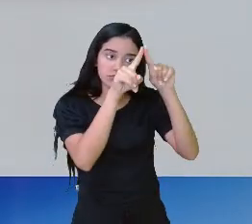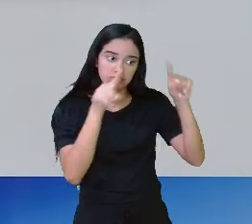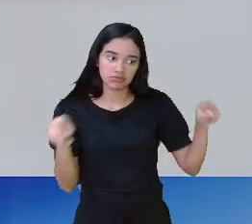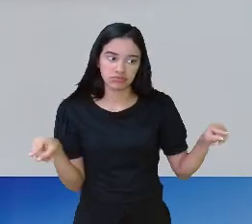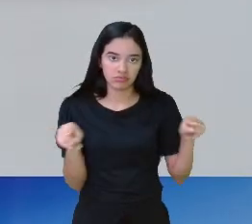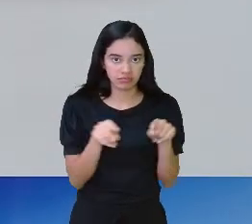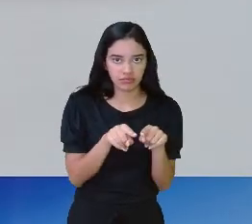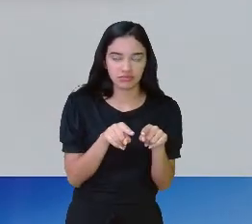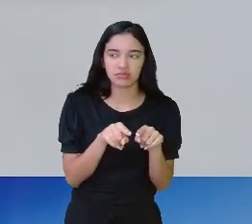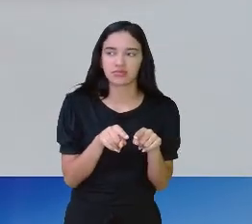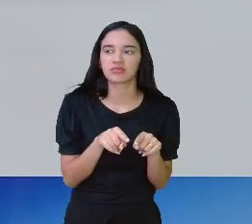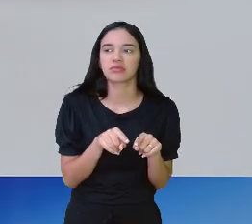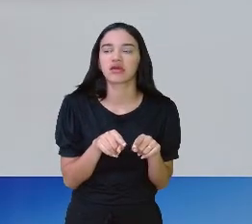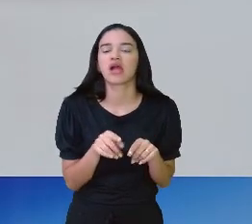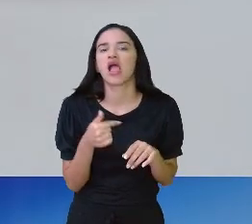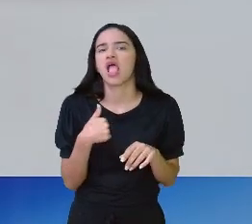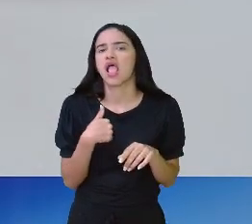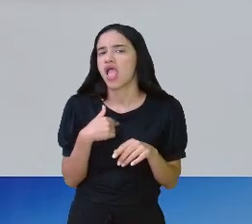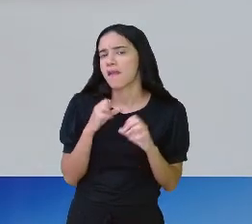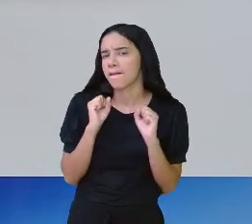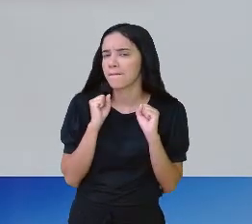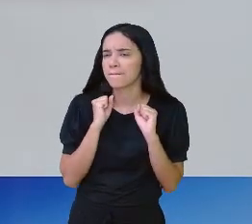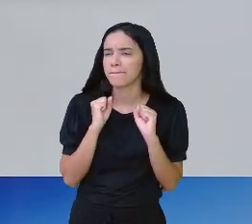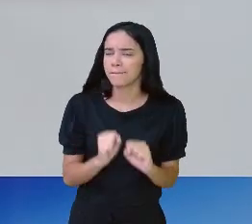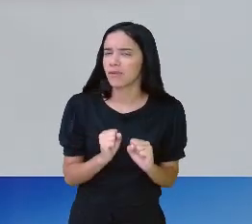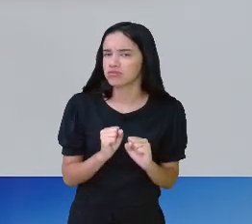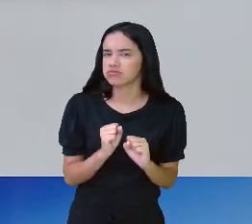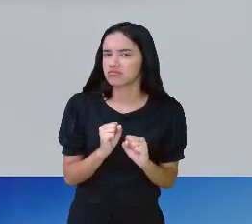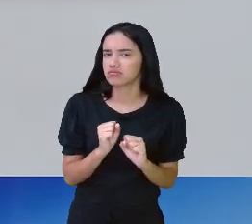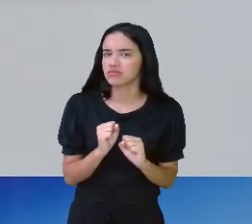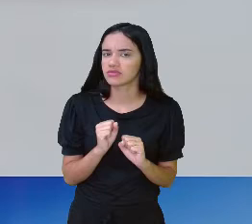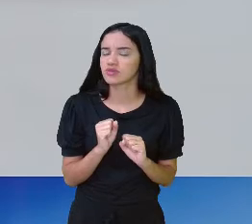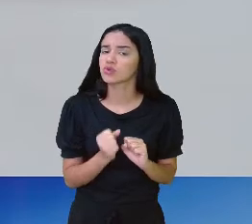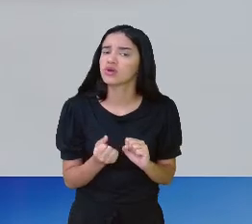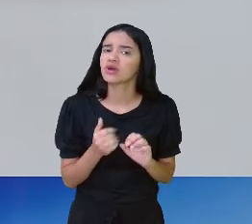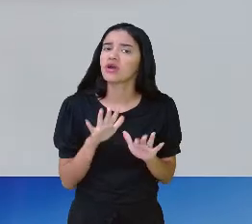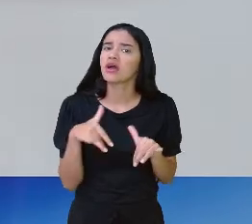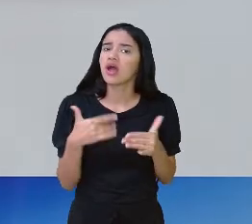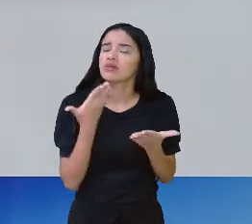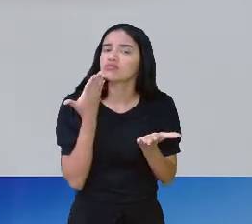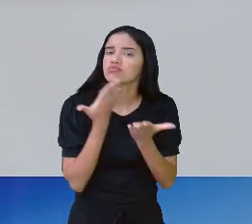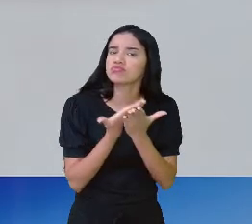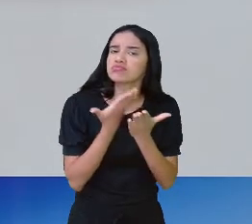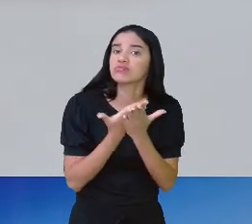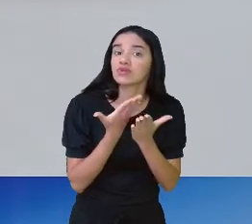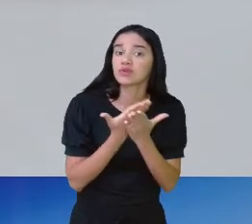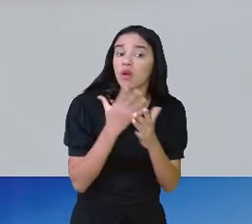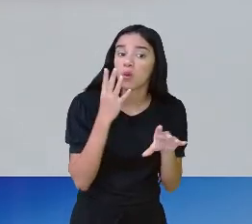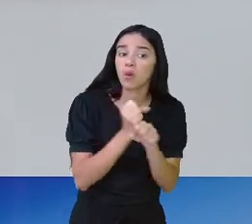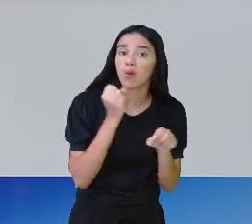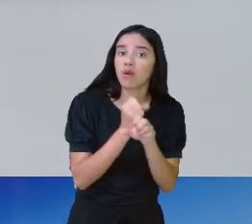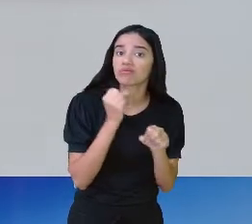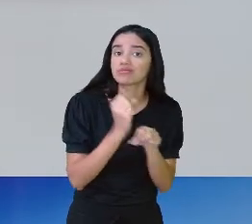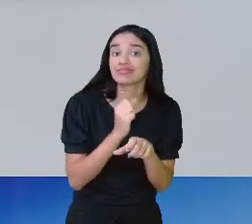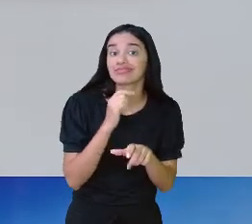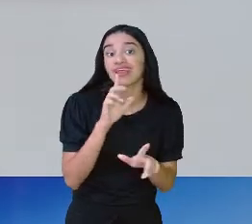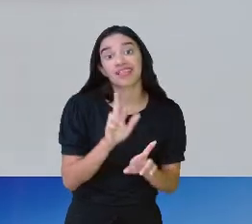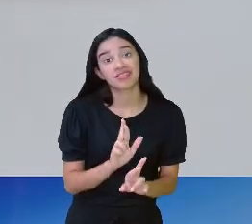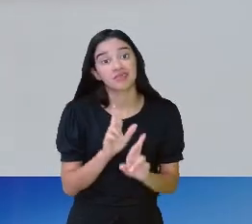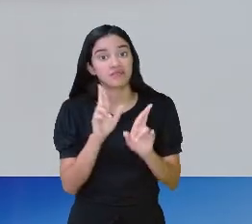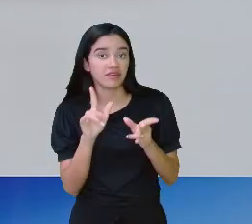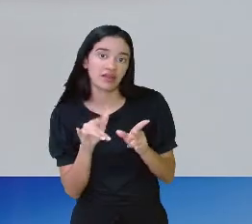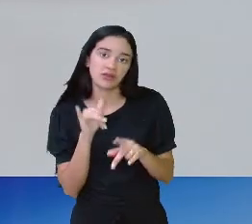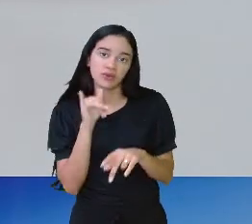pirâmide. Eu posso trabalhar com operações diferentes aí. Se eu,